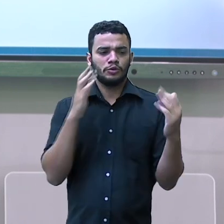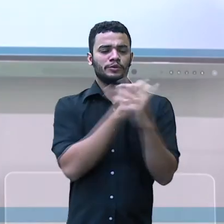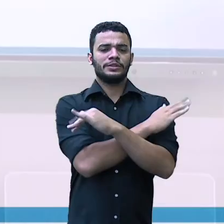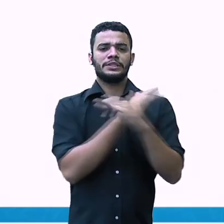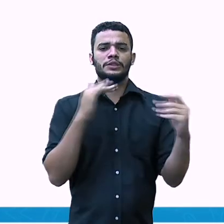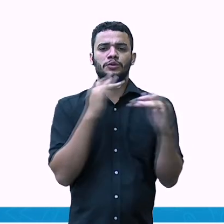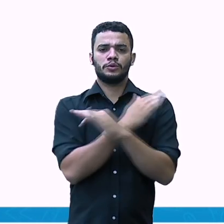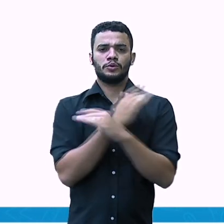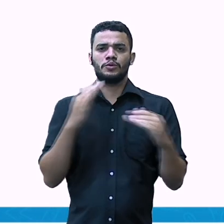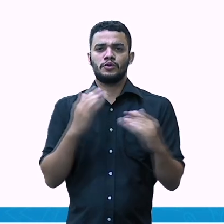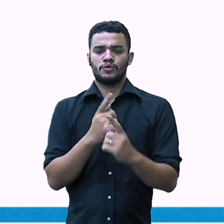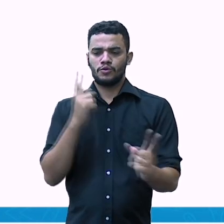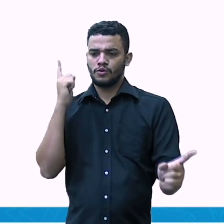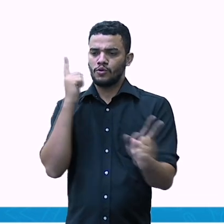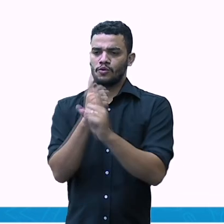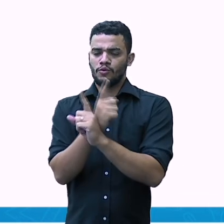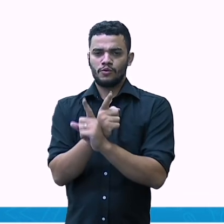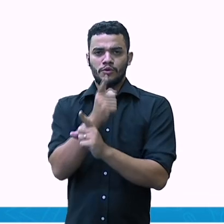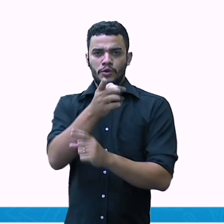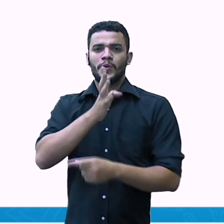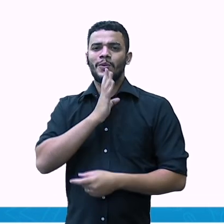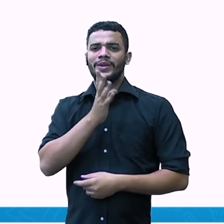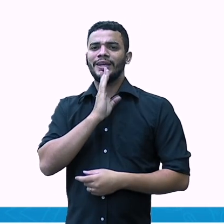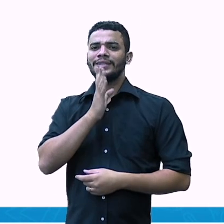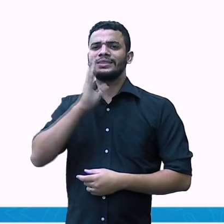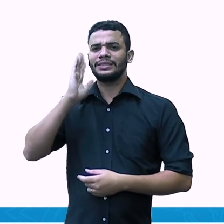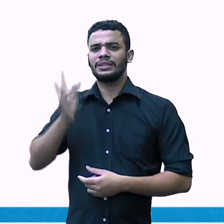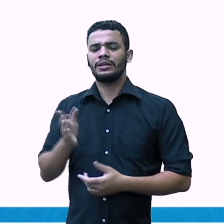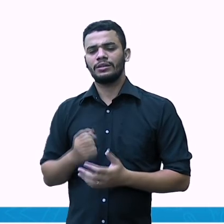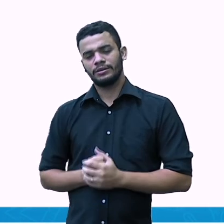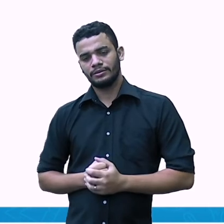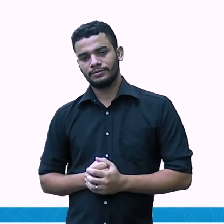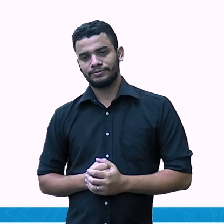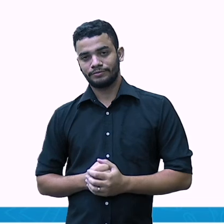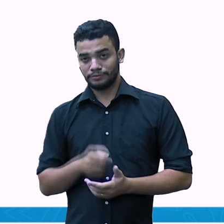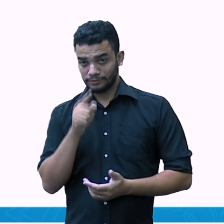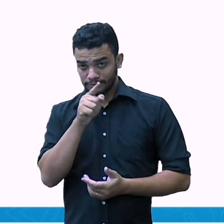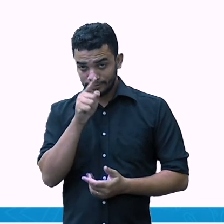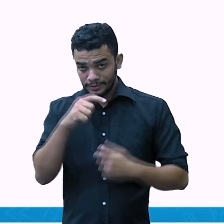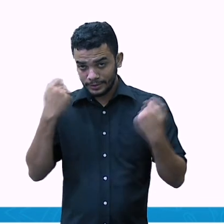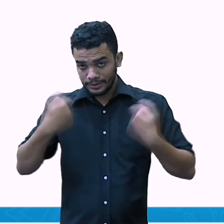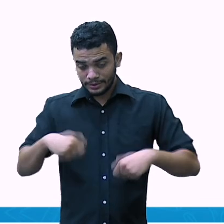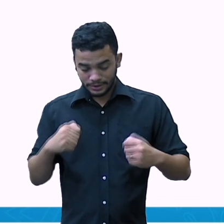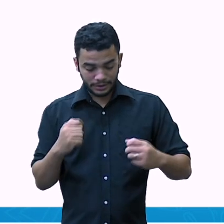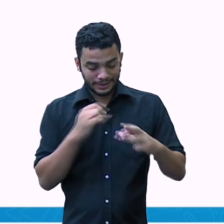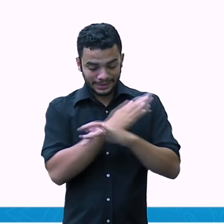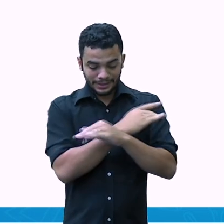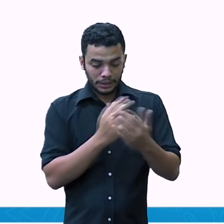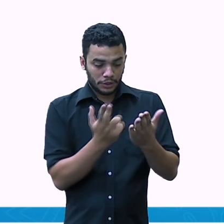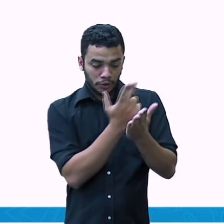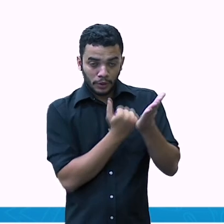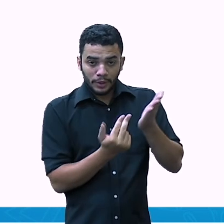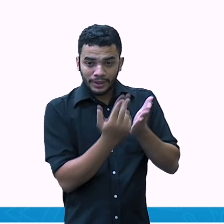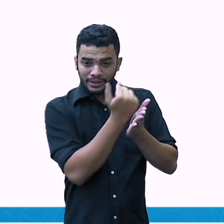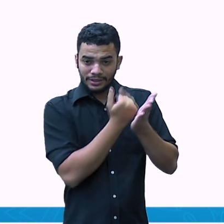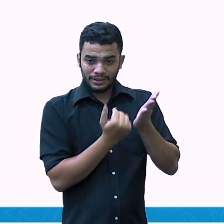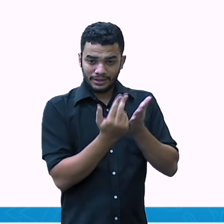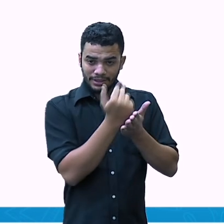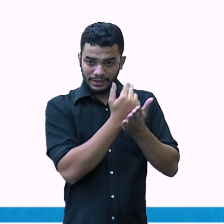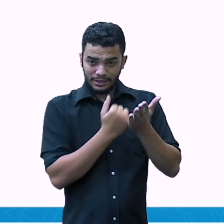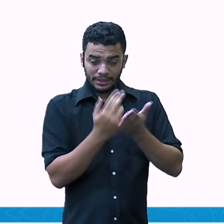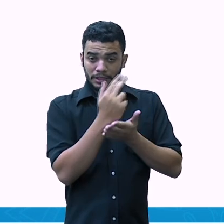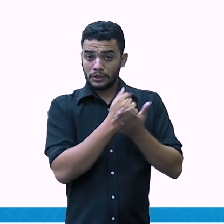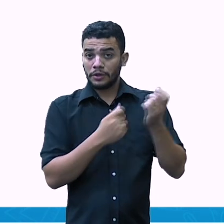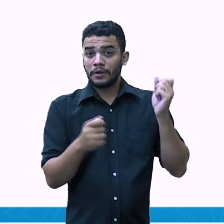observa nele. Então, você vai fazer um desenho bem bonito em casa, mas como a professora Daniele não é uma grande desenhista,